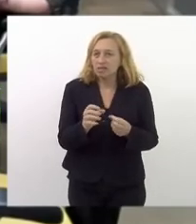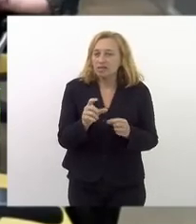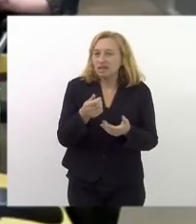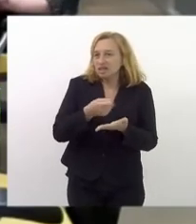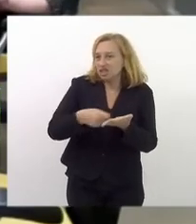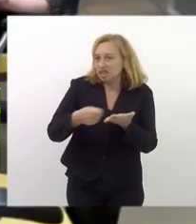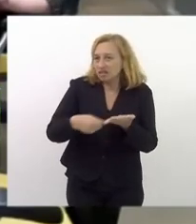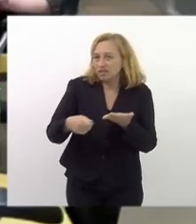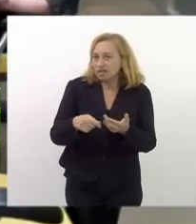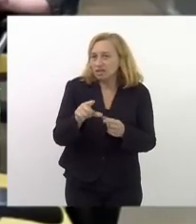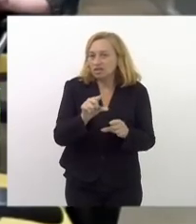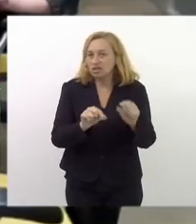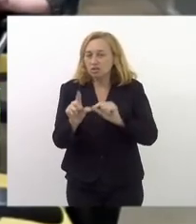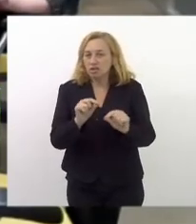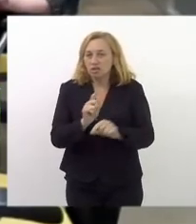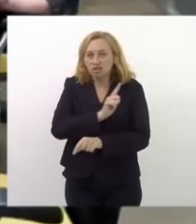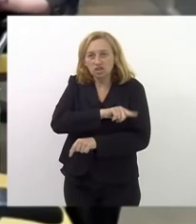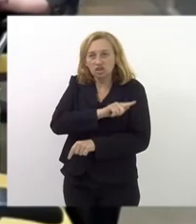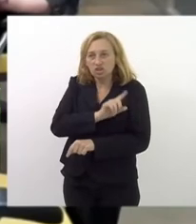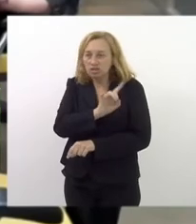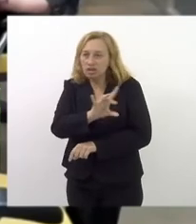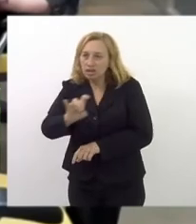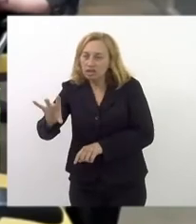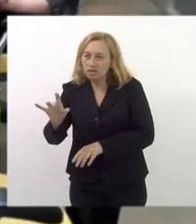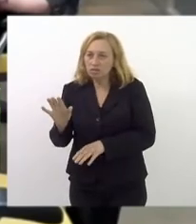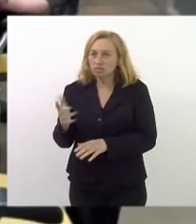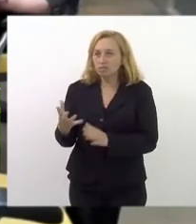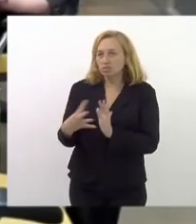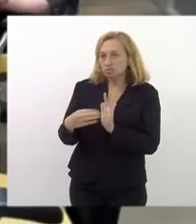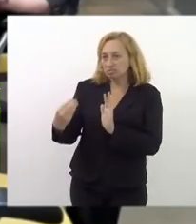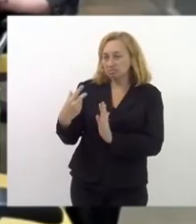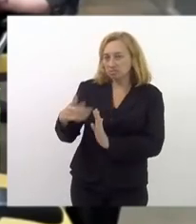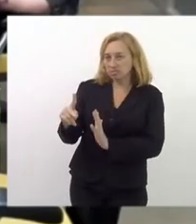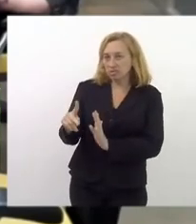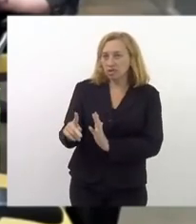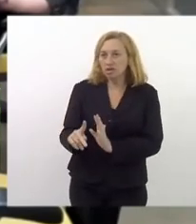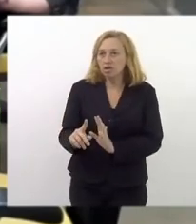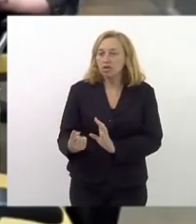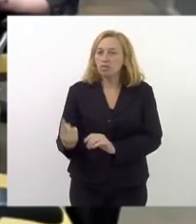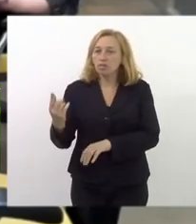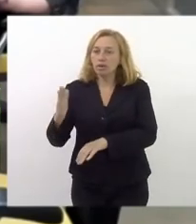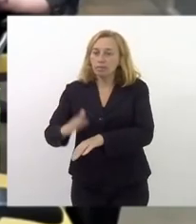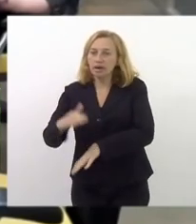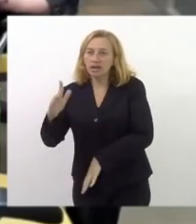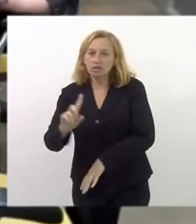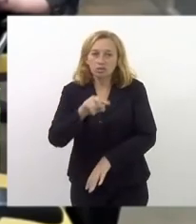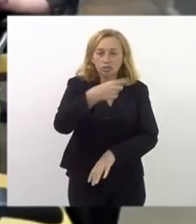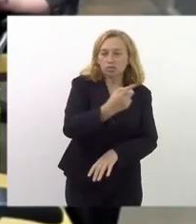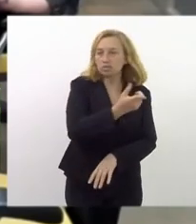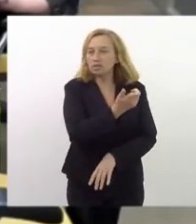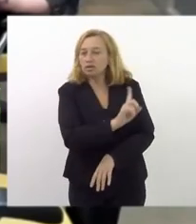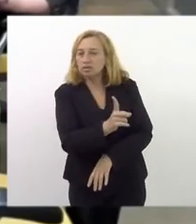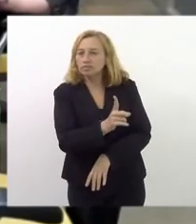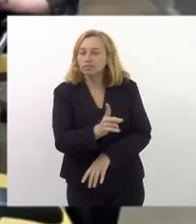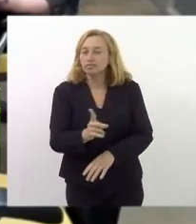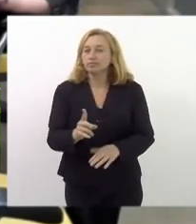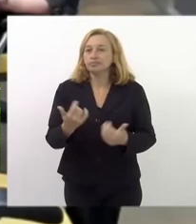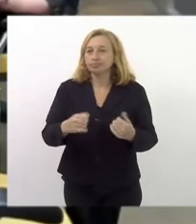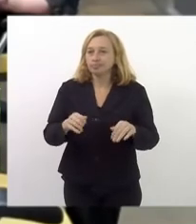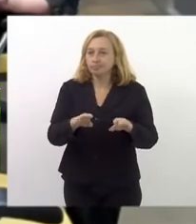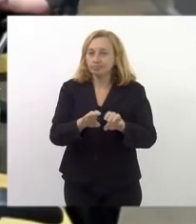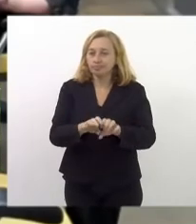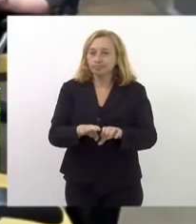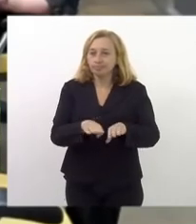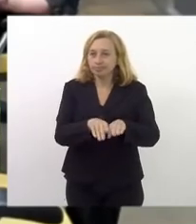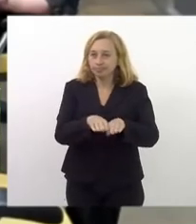cada auditor a sua moda, entendendo que um é quanto mais, o outro não é, então precisa disciplinar. Nós tínhamos